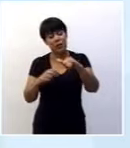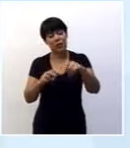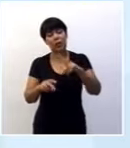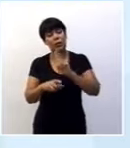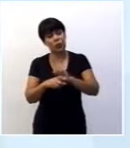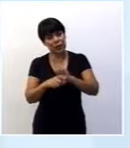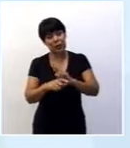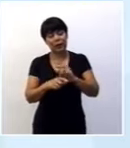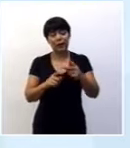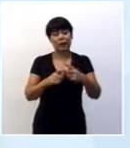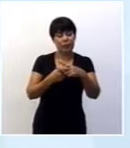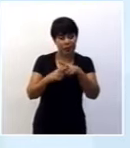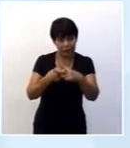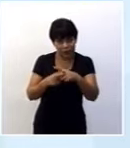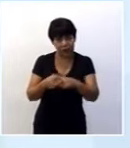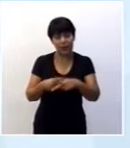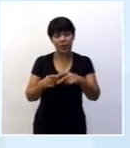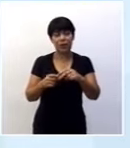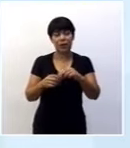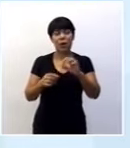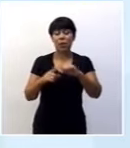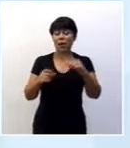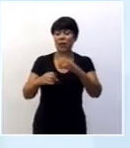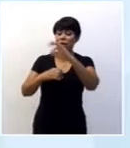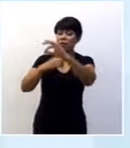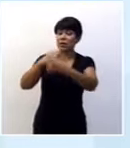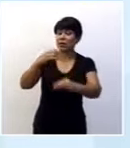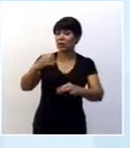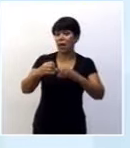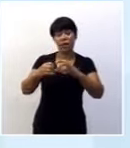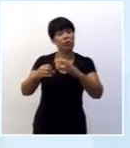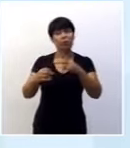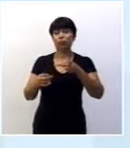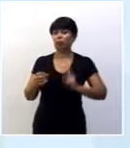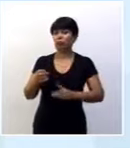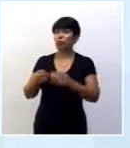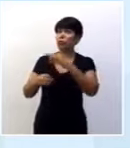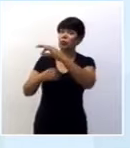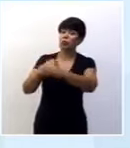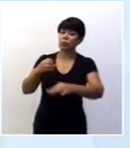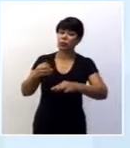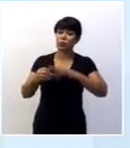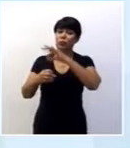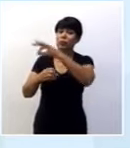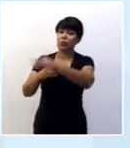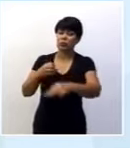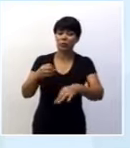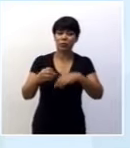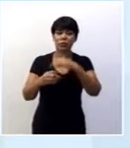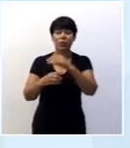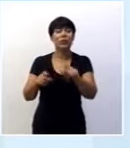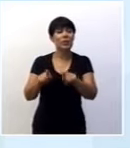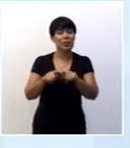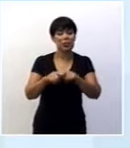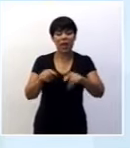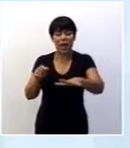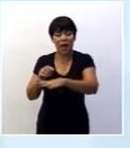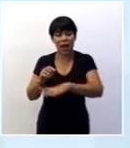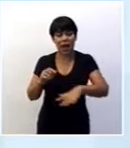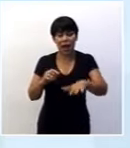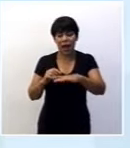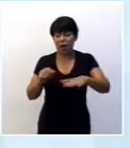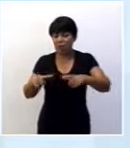avião, e eu lanço um satélite e ele fica lá por mais tempo, em órbita, né? Recobre uma área maior lá da superfície.